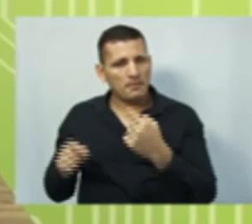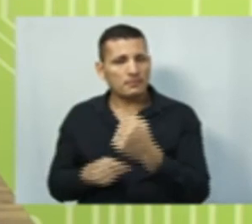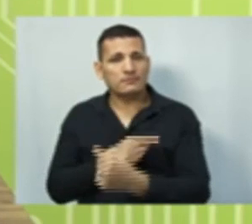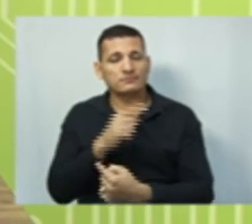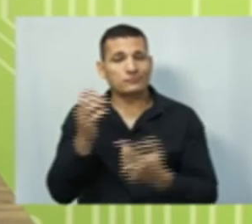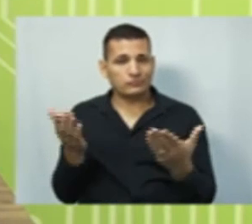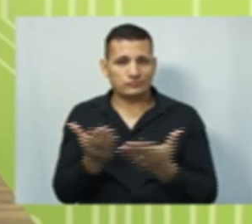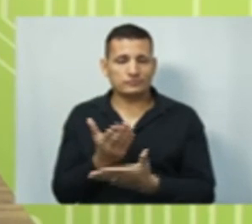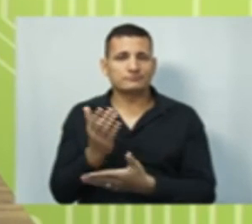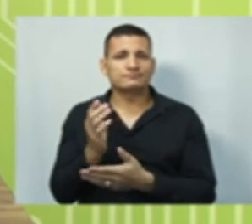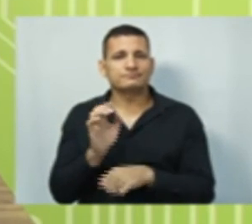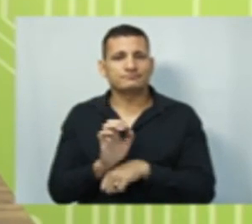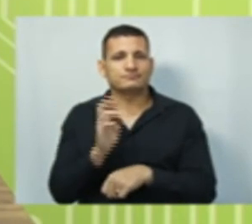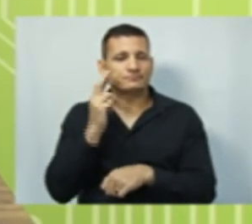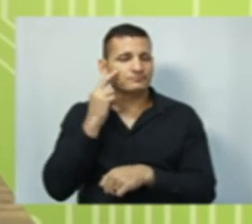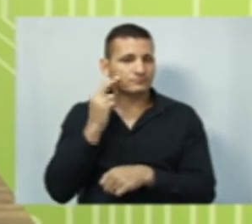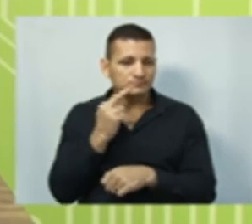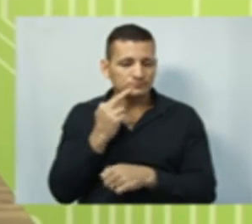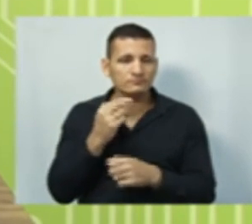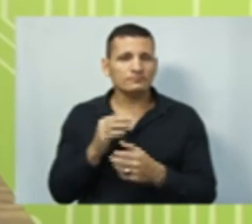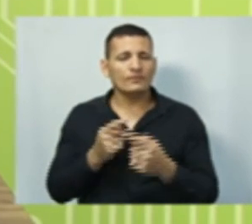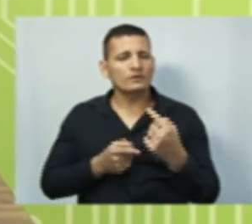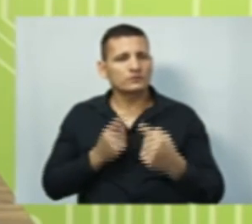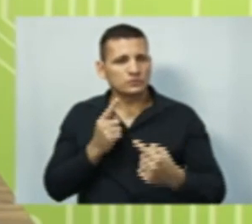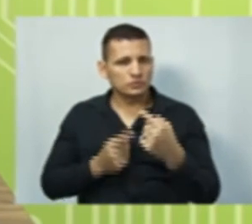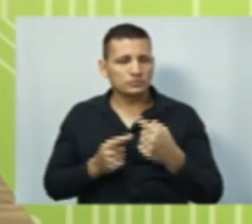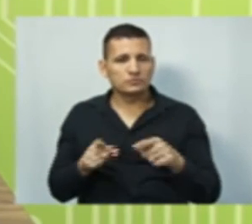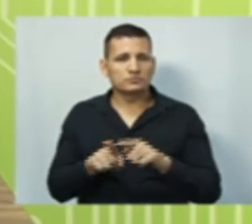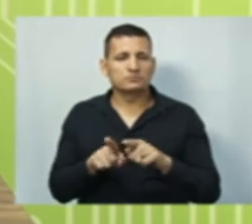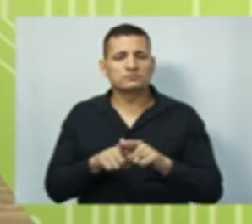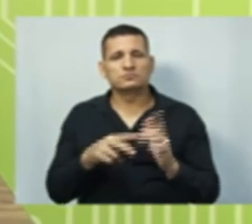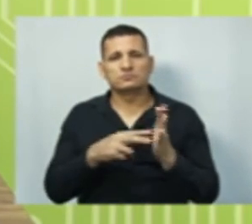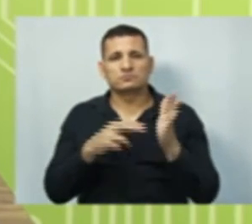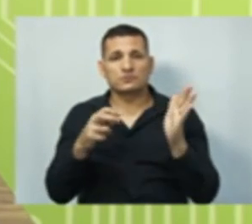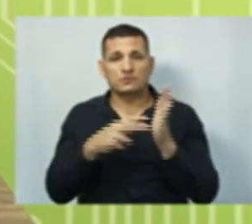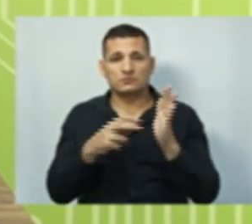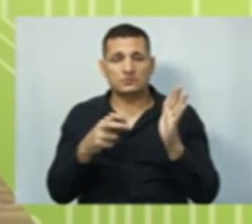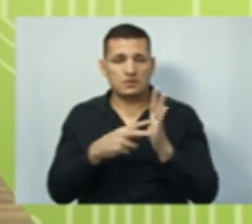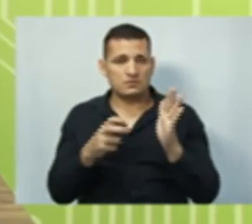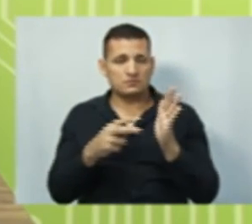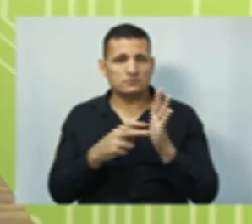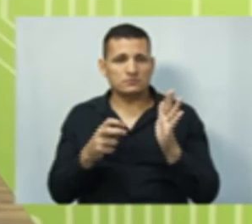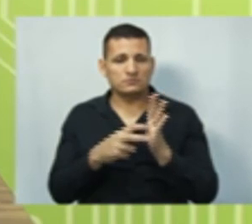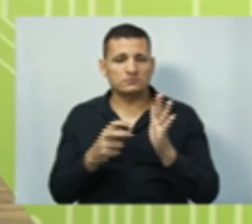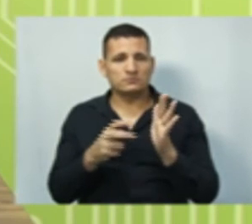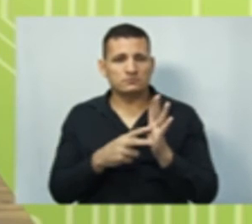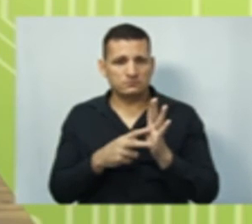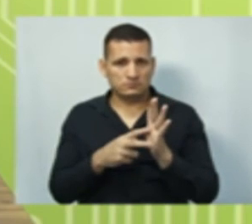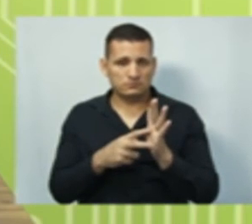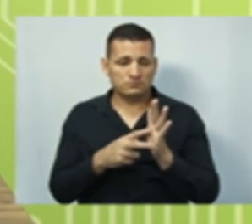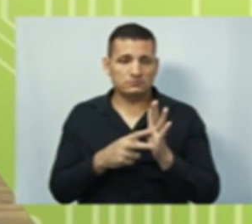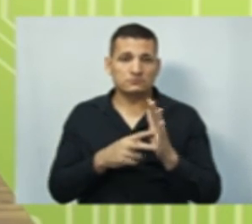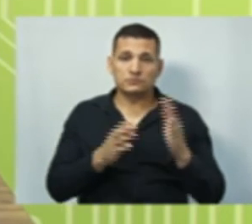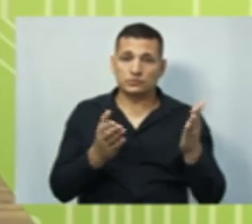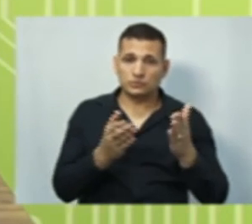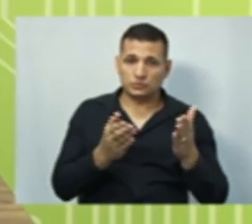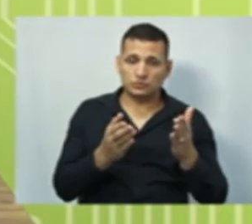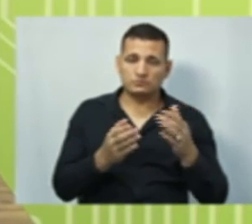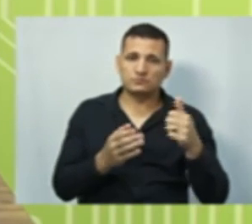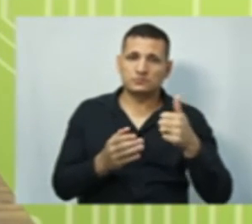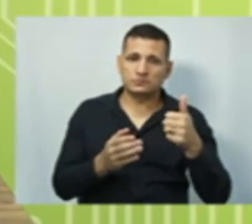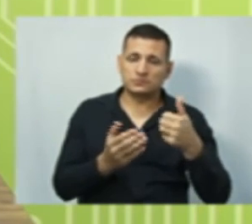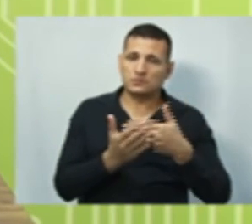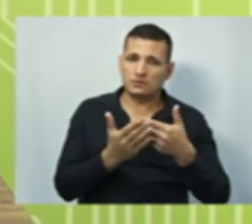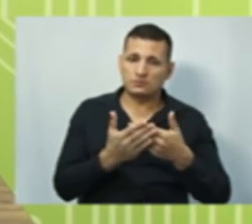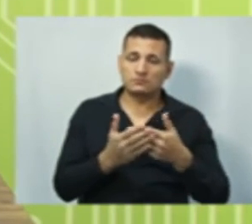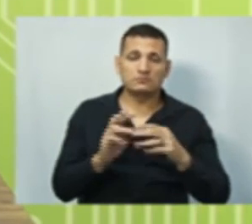hoje, e vamos tentar discutir isso com o vocabulário construído nessas 2 primeiras aulas. Por isso é muito